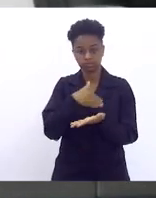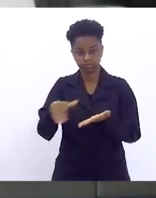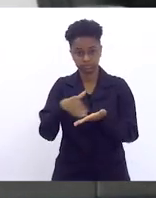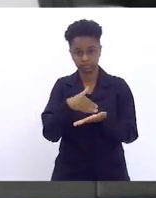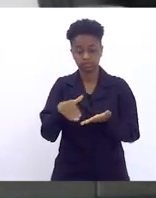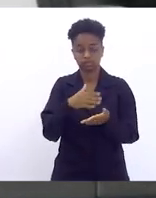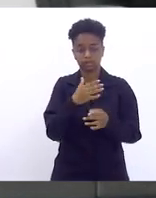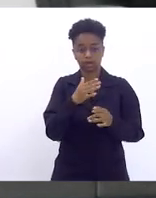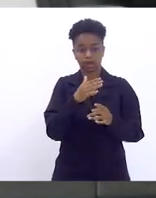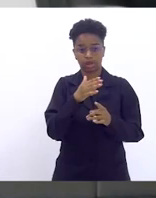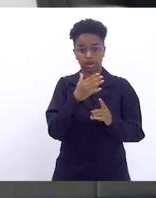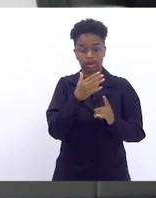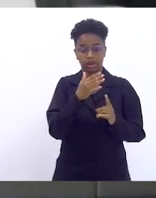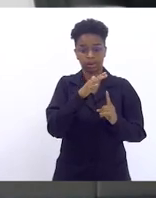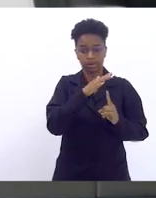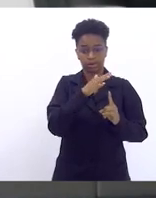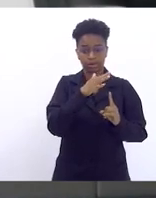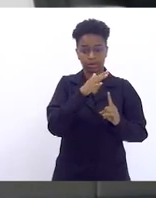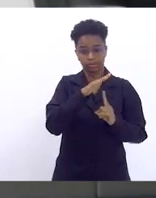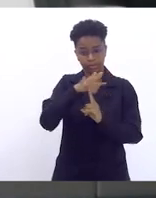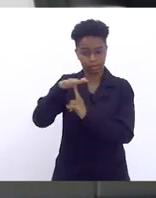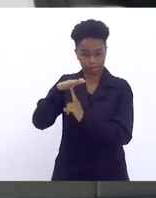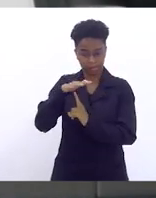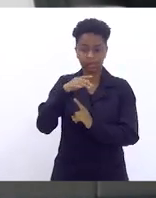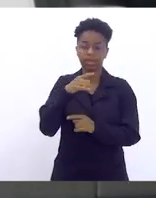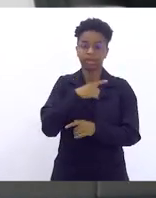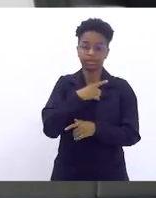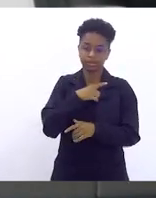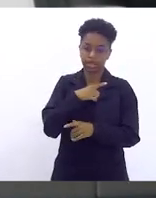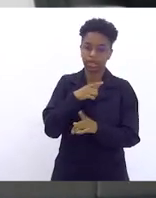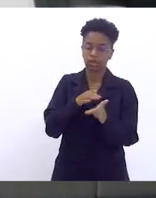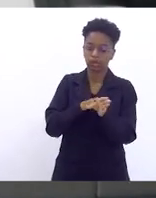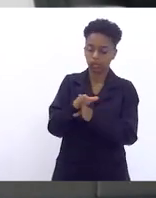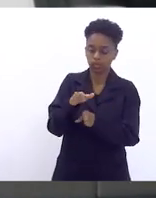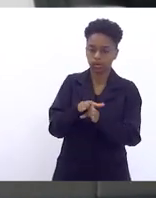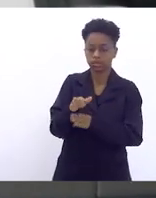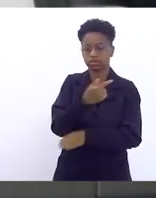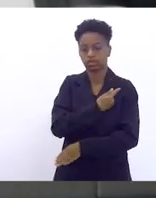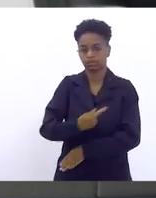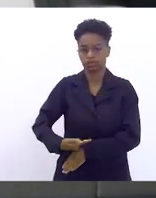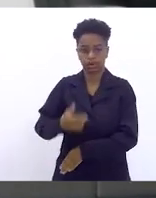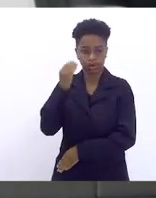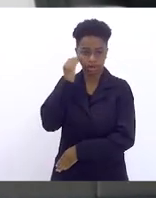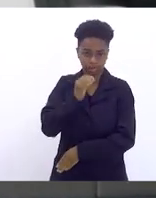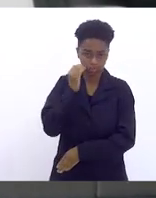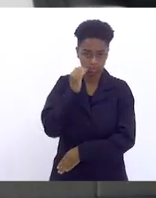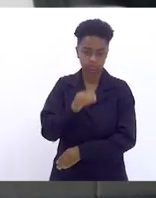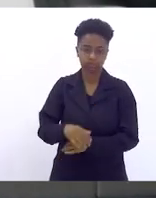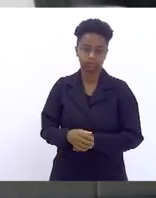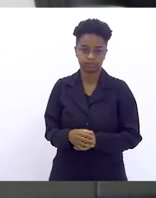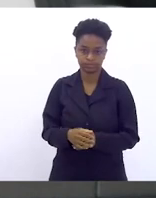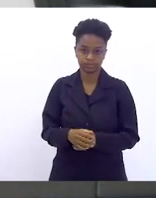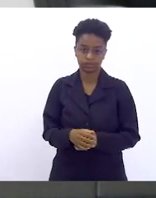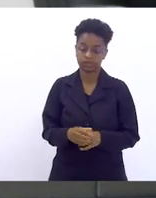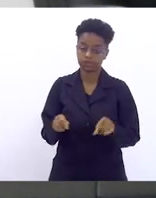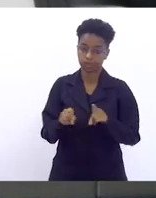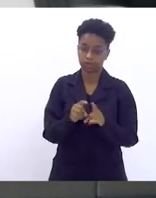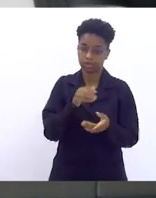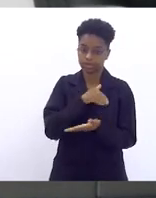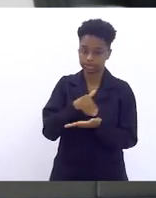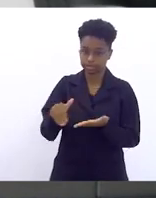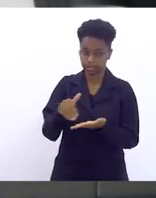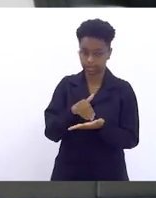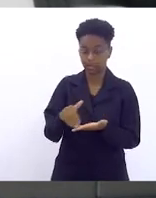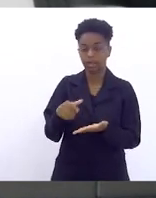tem lá com orientação do obviamente do governador Cláudio Castro tem na secretaria